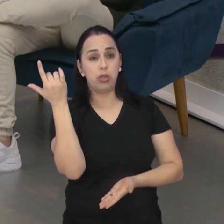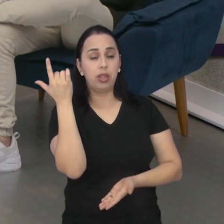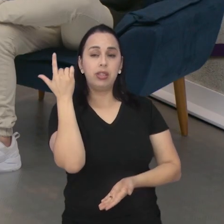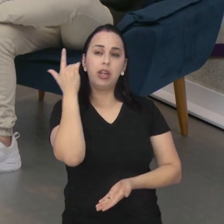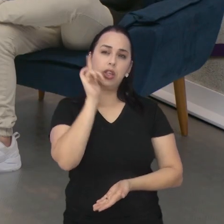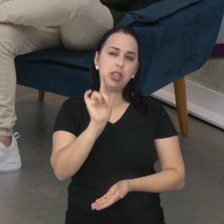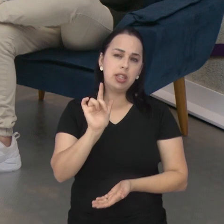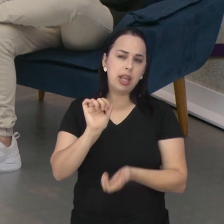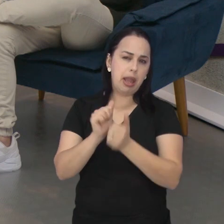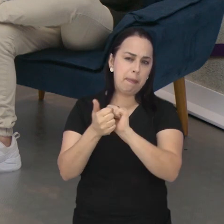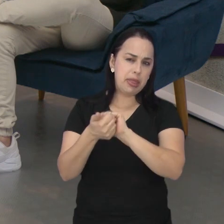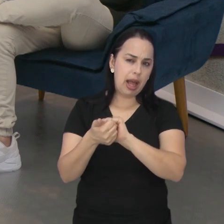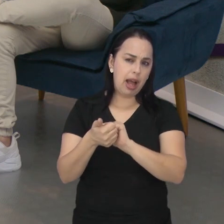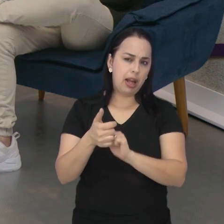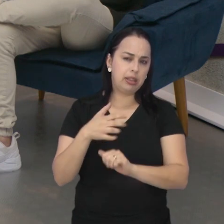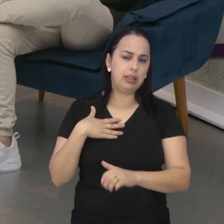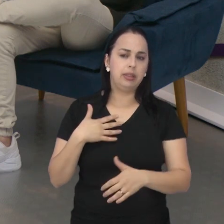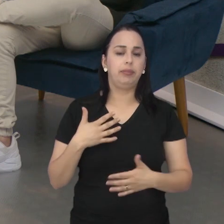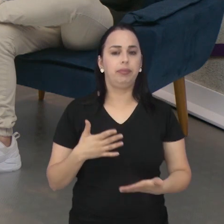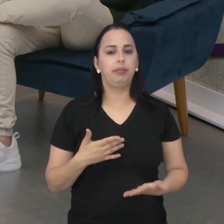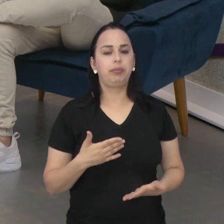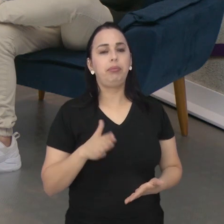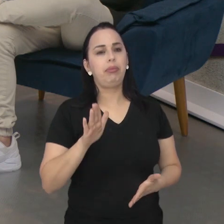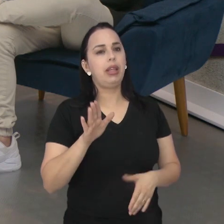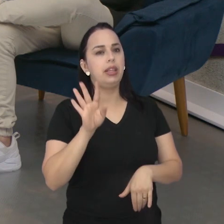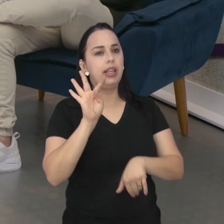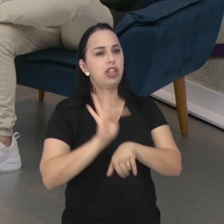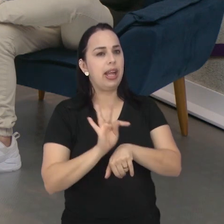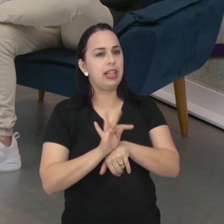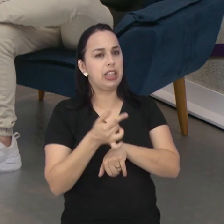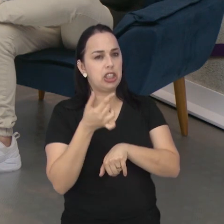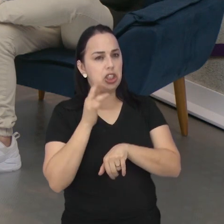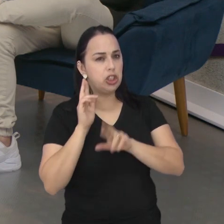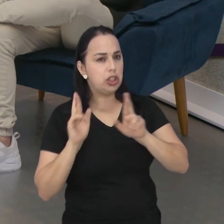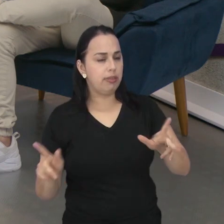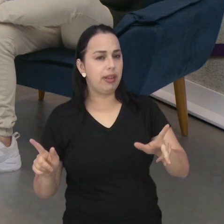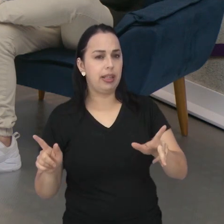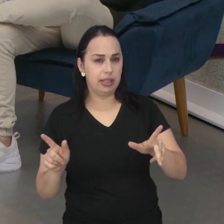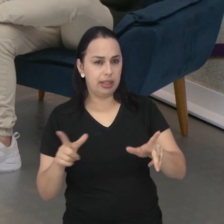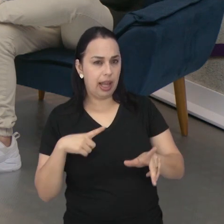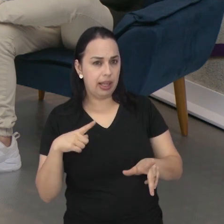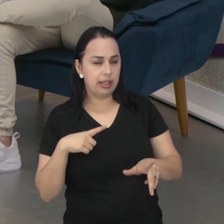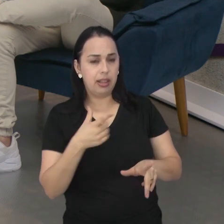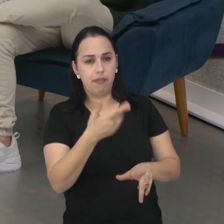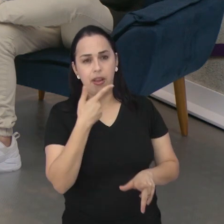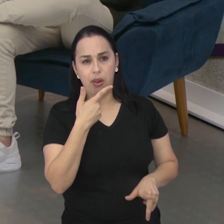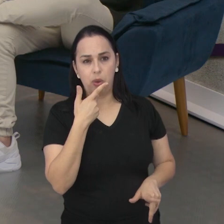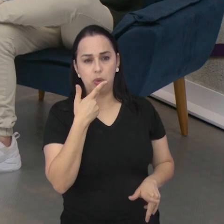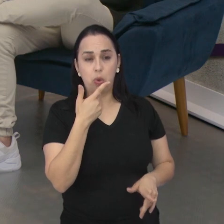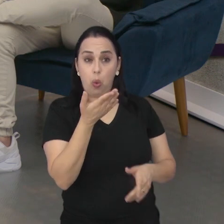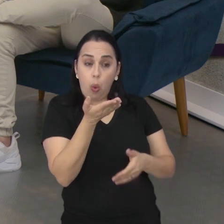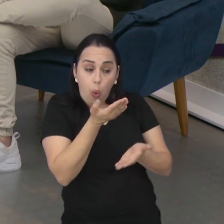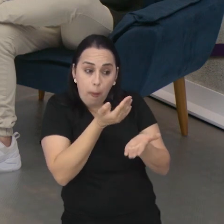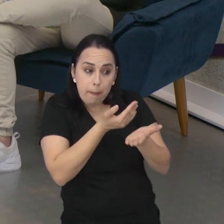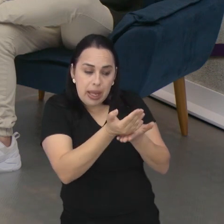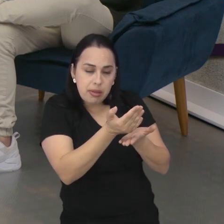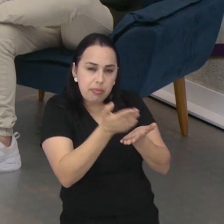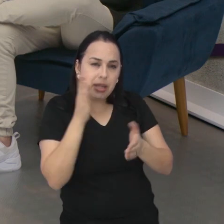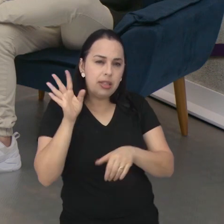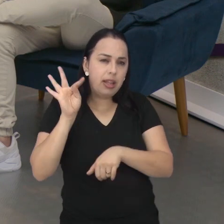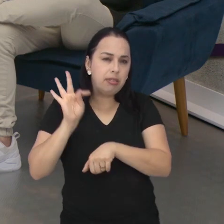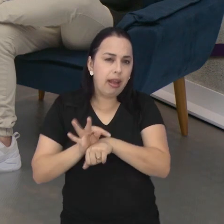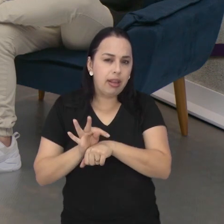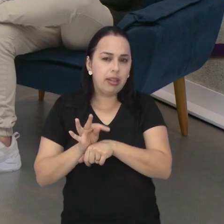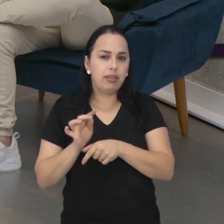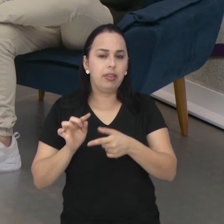sim, se vai, sim, gostar. Tem pessoas que pedem. Mas tem várias técnicas, né, Sheila? Assim, você falou do começo, mas tem